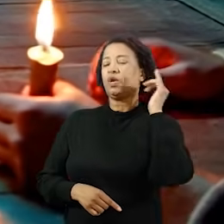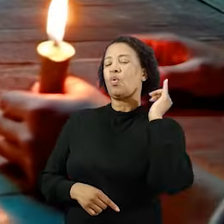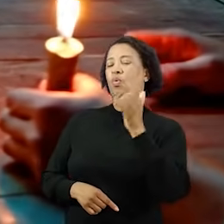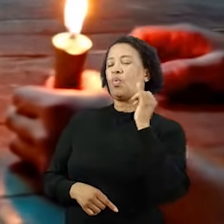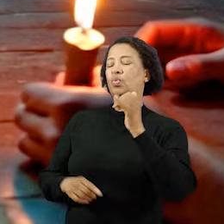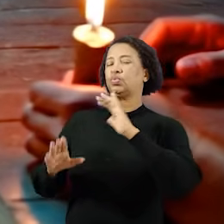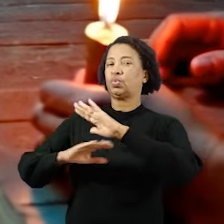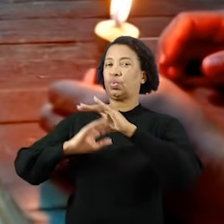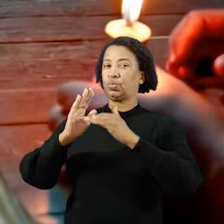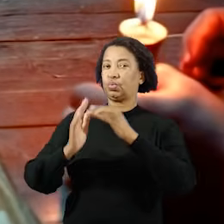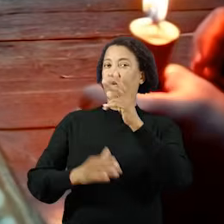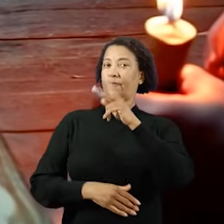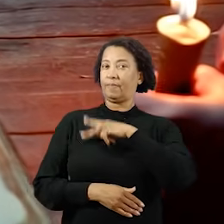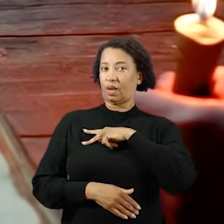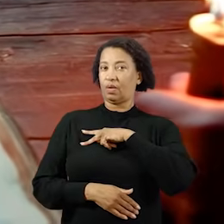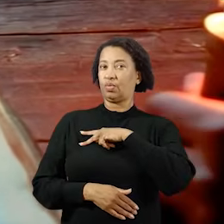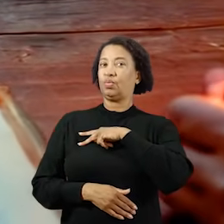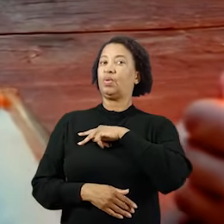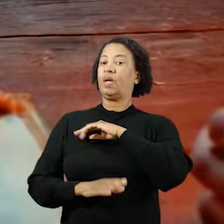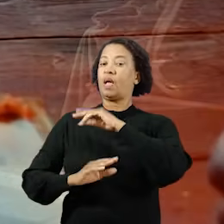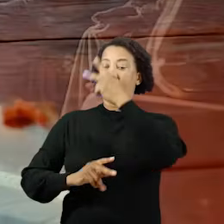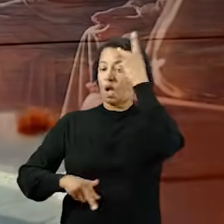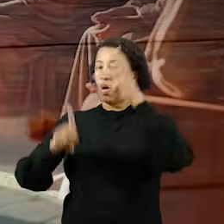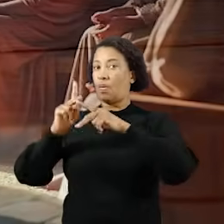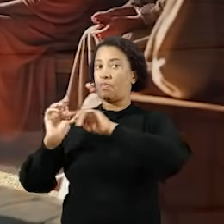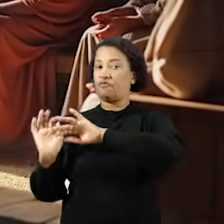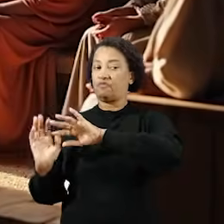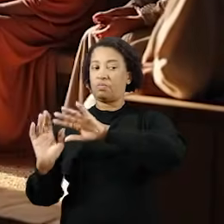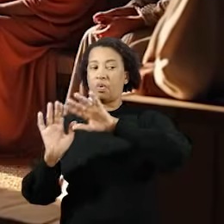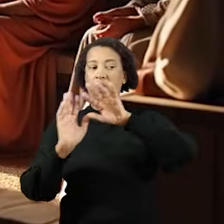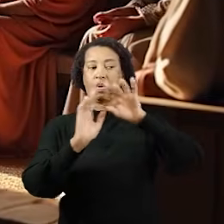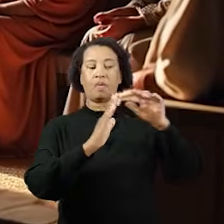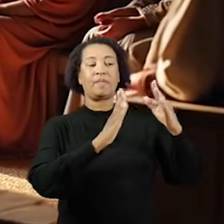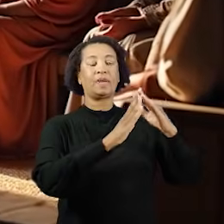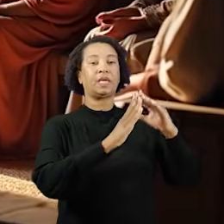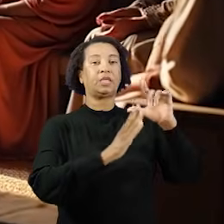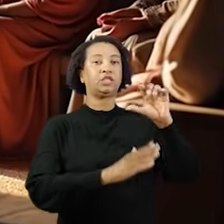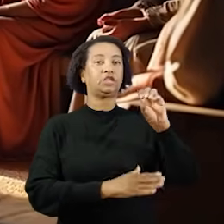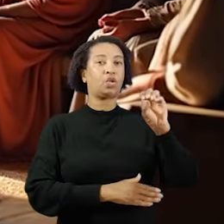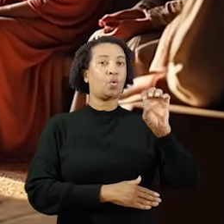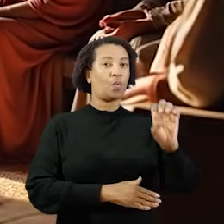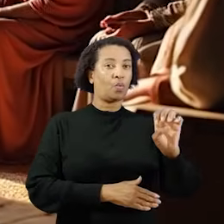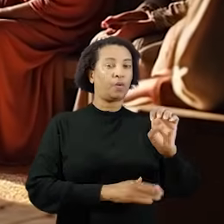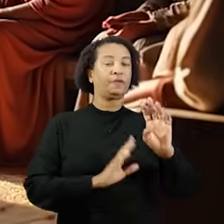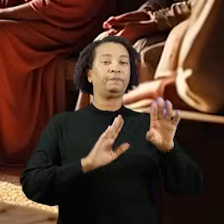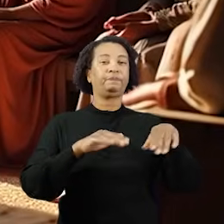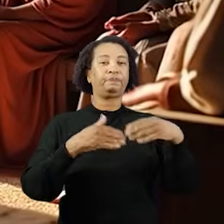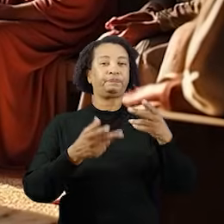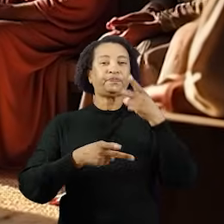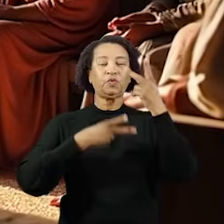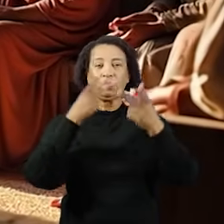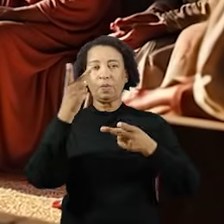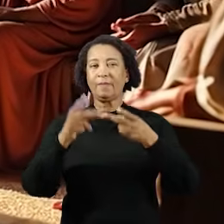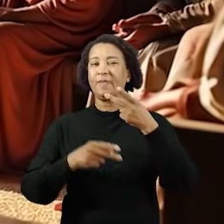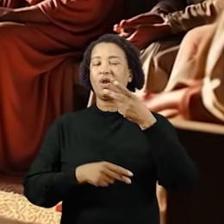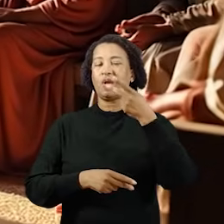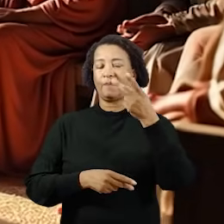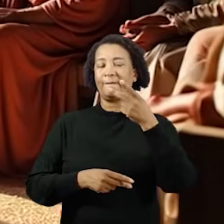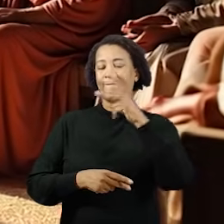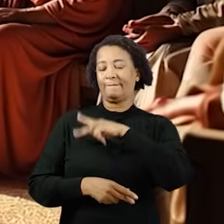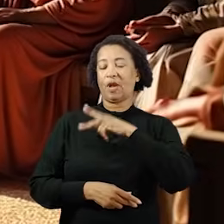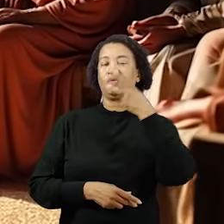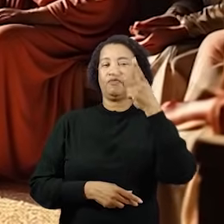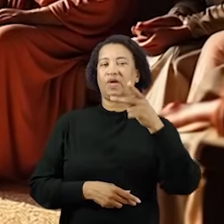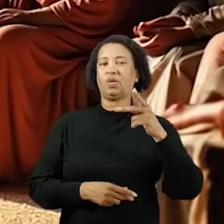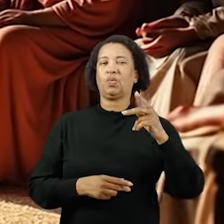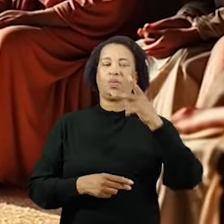tinha contado tudo para Paulo, foram todas bater na porta de Cloe. Quando Paulo se referiu aos da casa